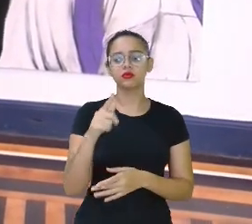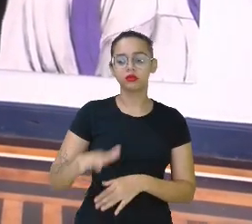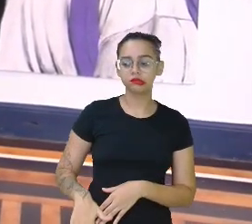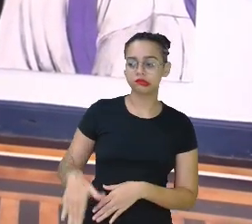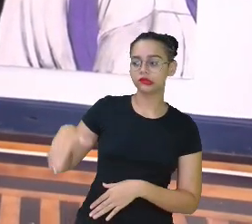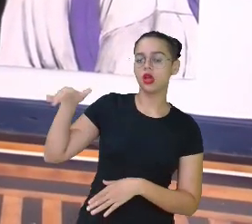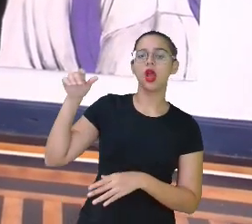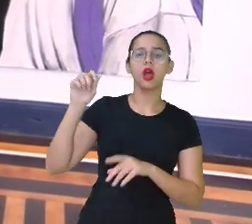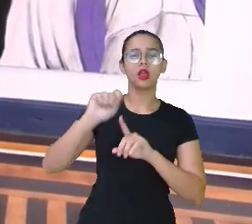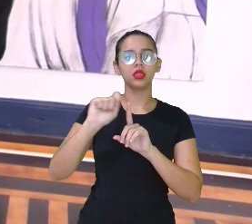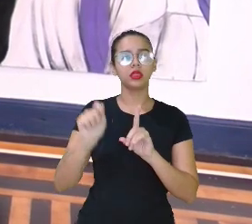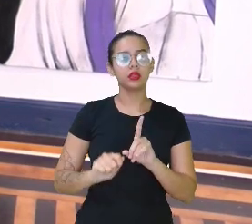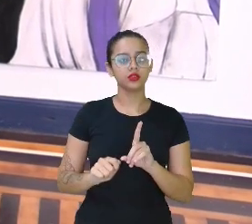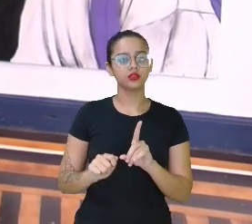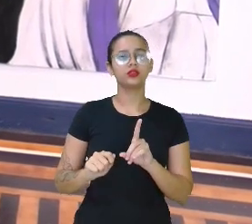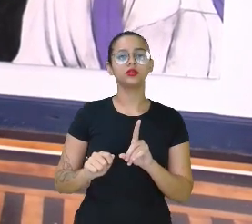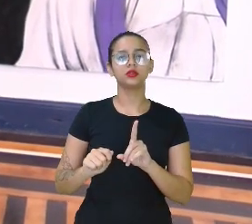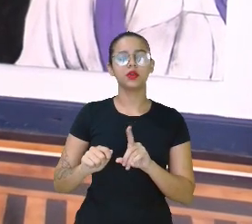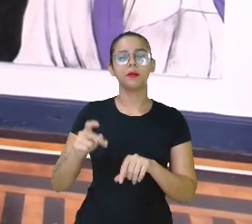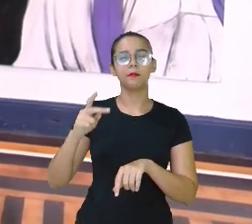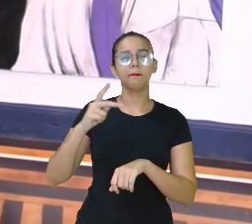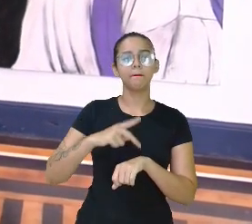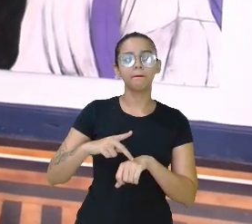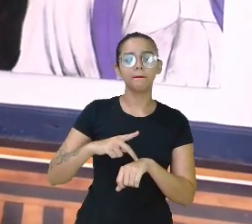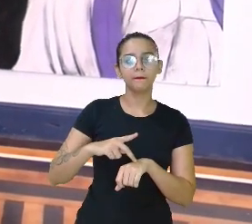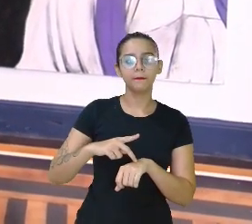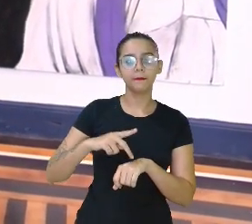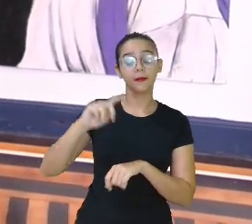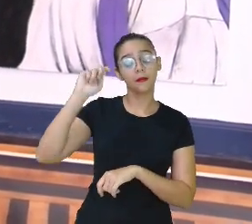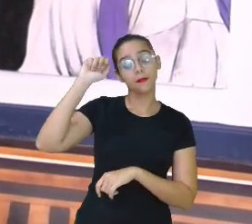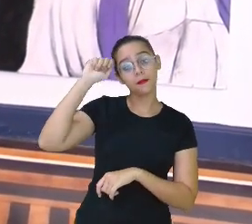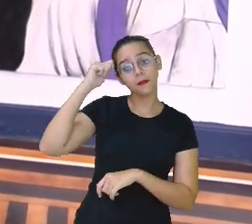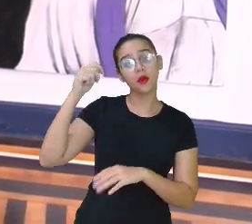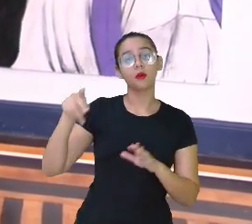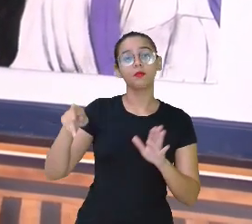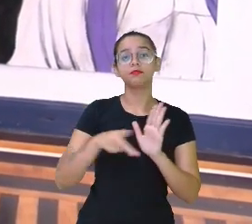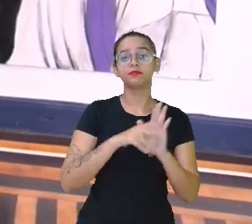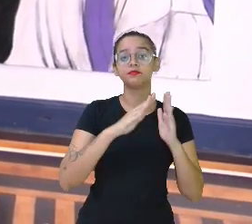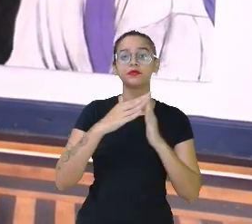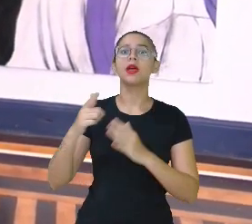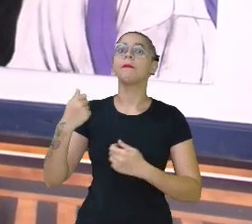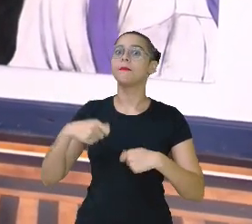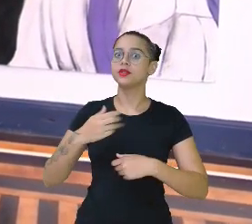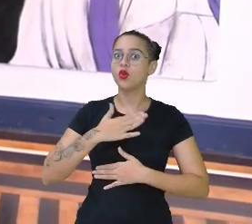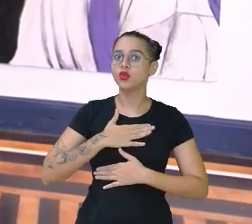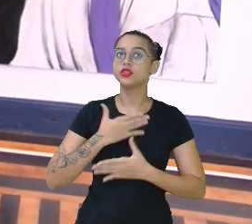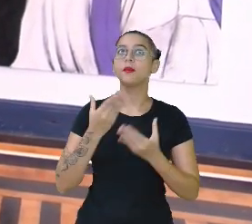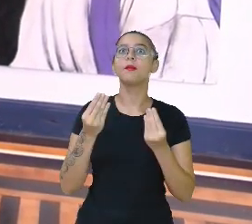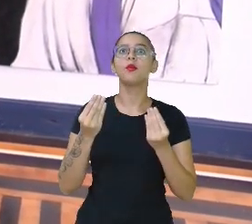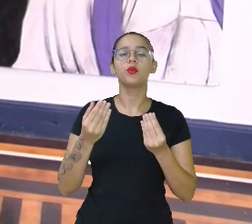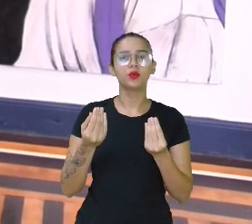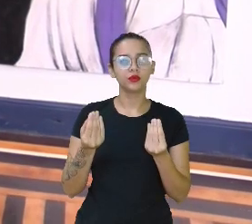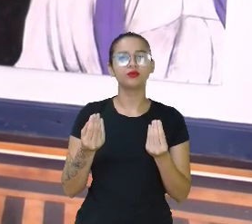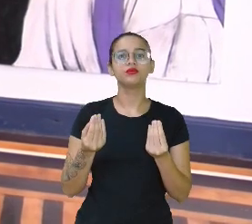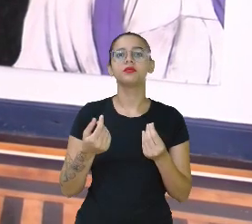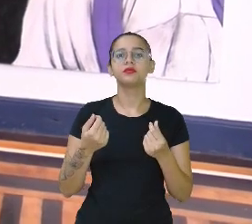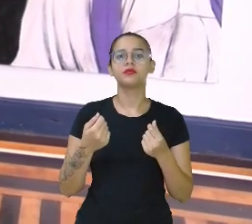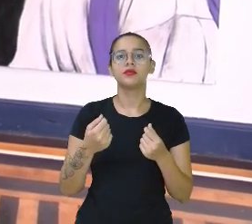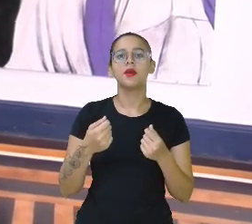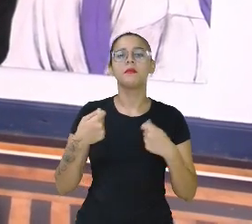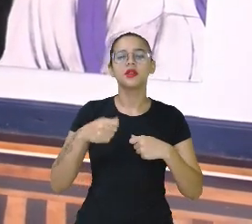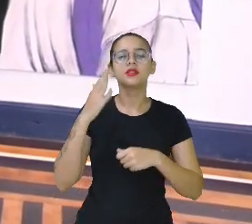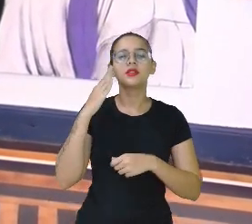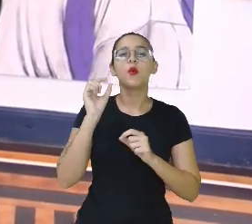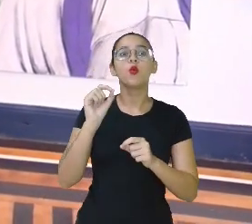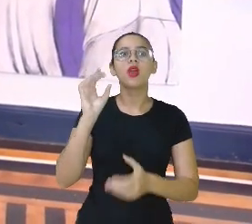um artista preto e de periferia, você tem que gostar muito, né? Tem que gostar muito, tem que saber o que realmente